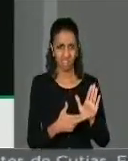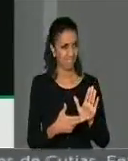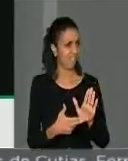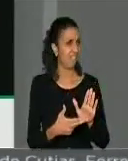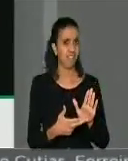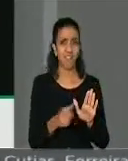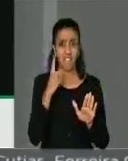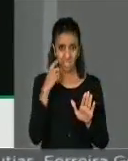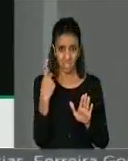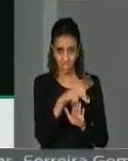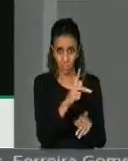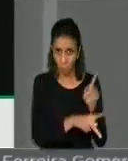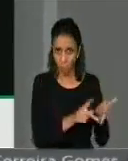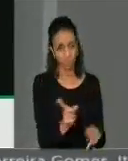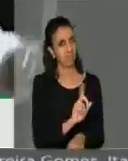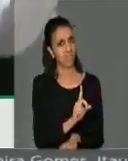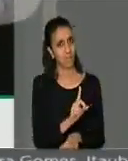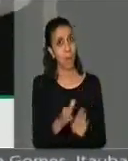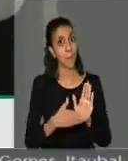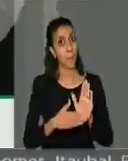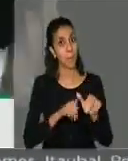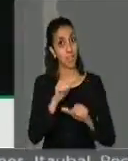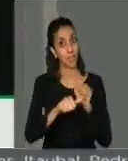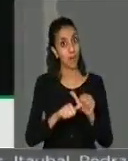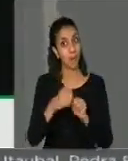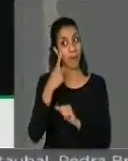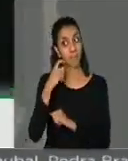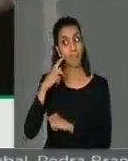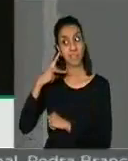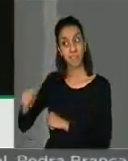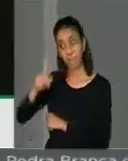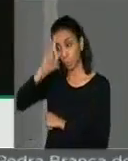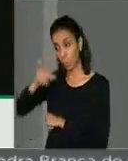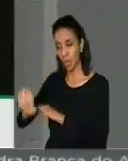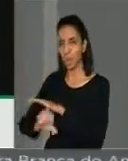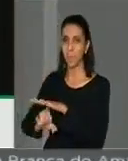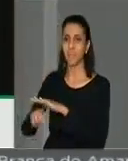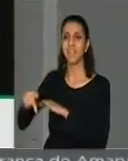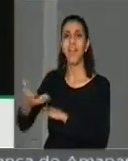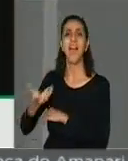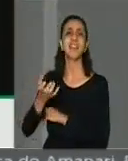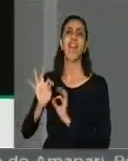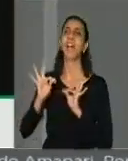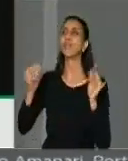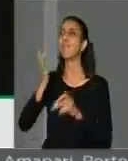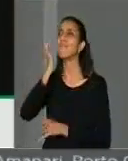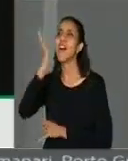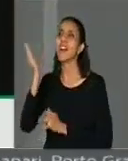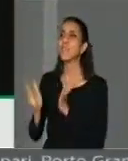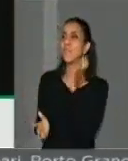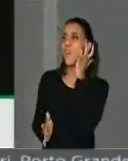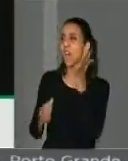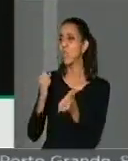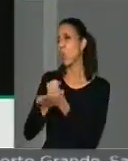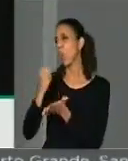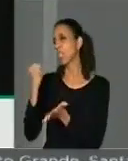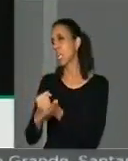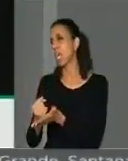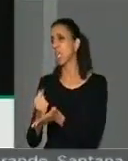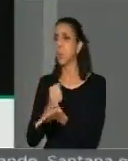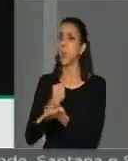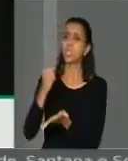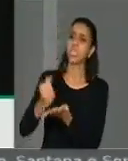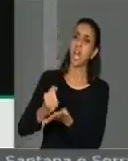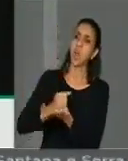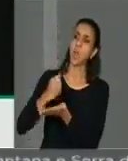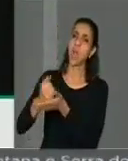trabalhador brasileiro, ela interessa ao empregador que quer facilidade para contratar a